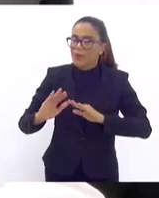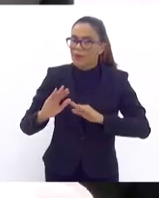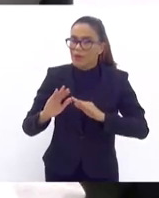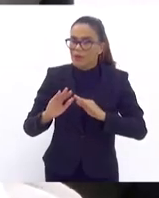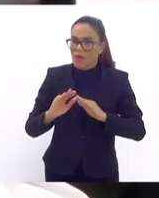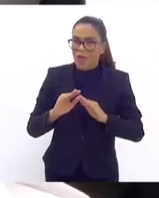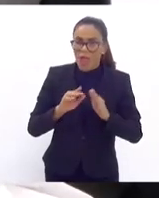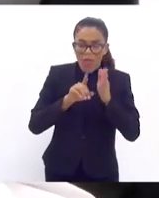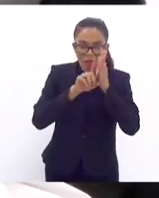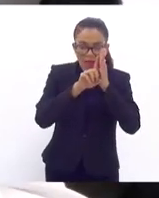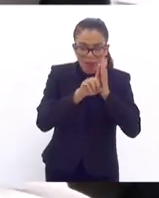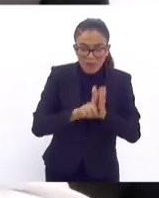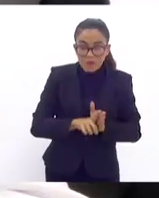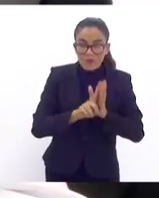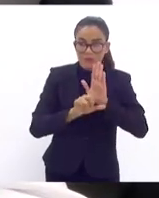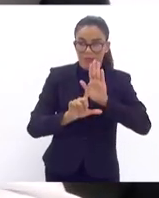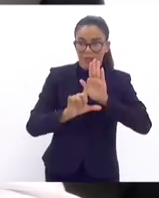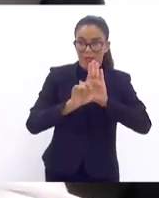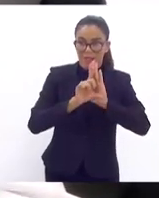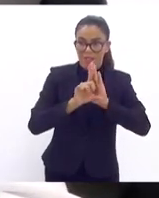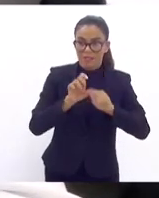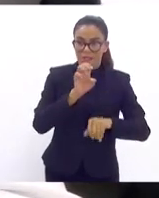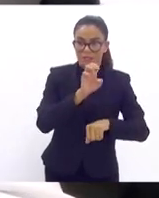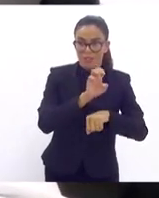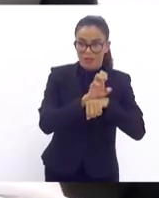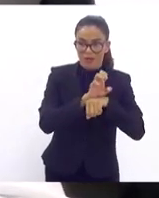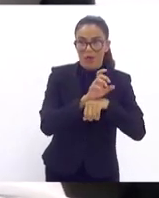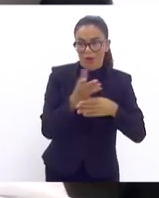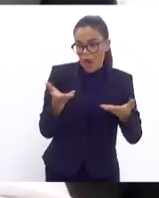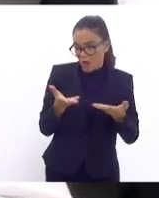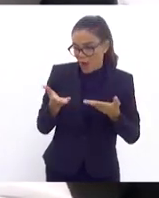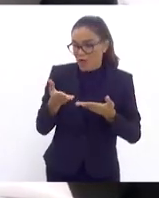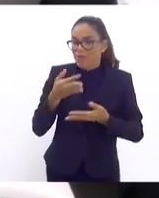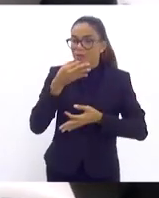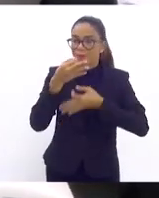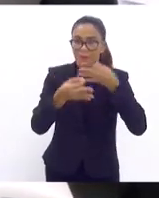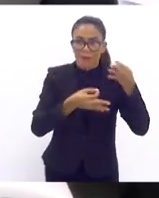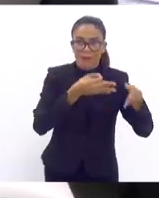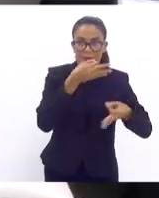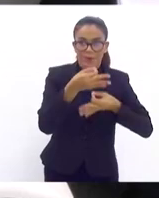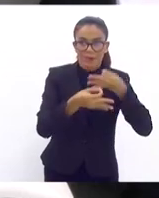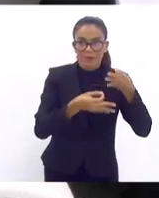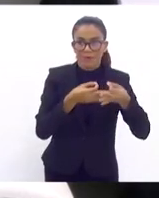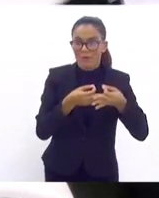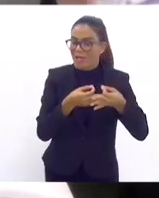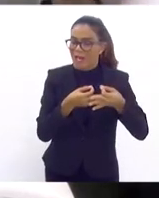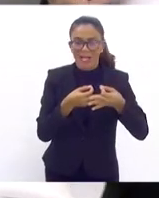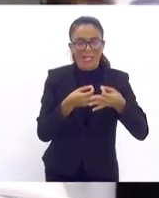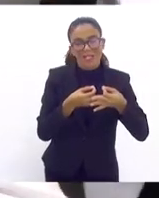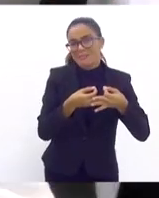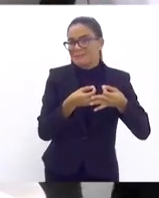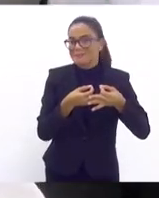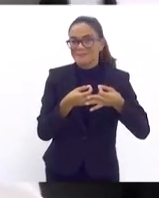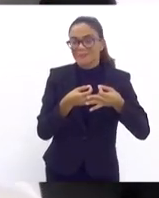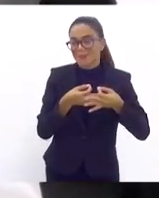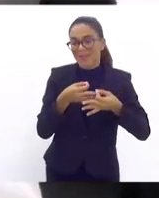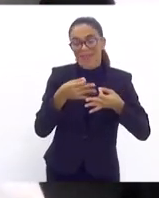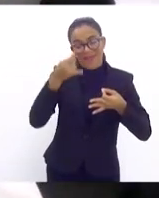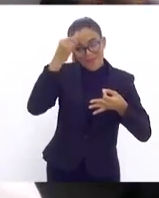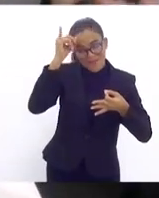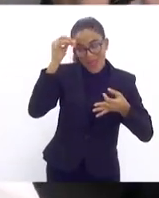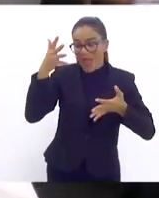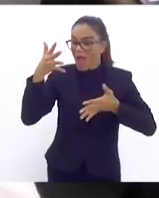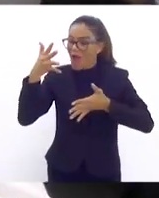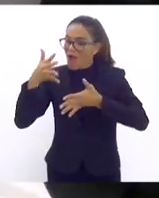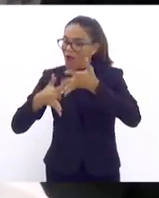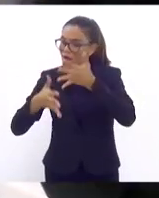consulta, né, que a legislação estadual, que ora nós estamos propondo, ela não venha a conflitar, não é,